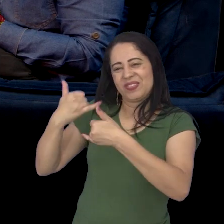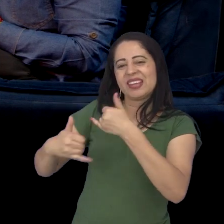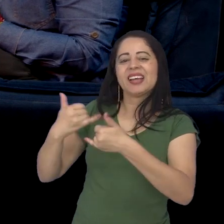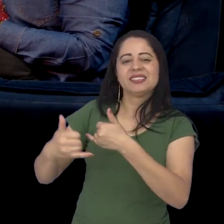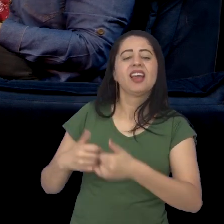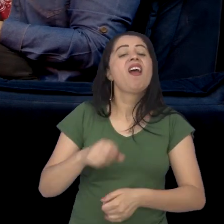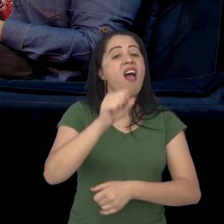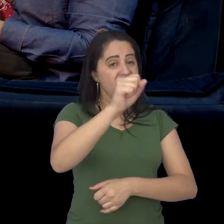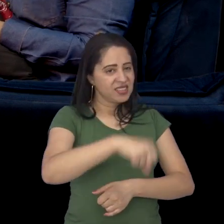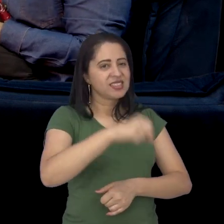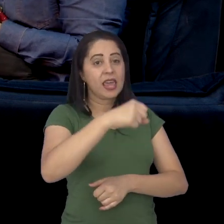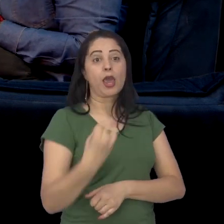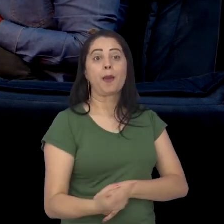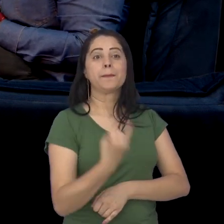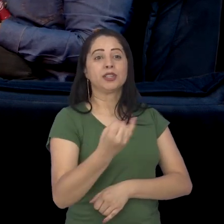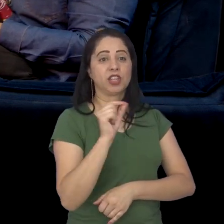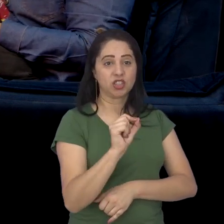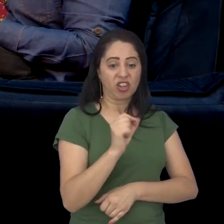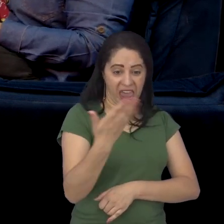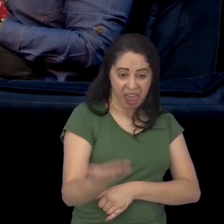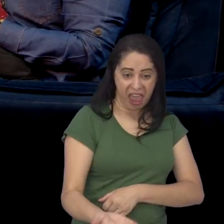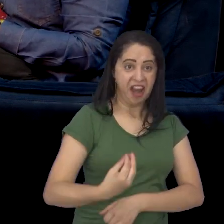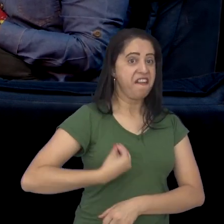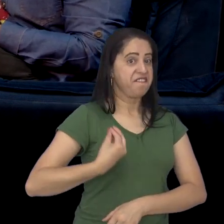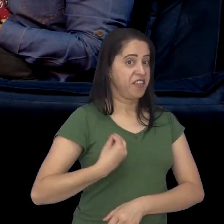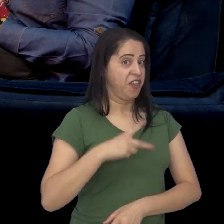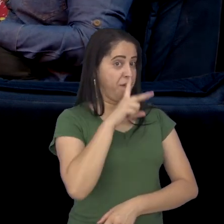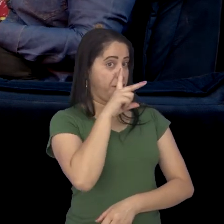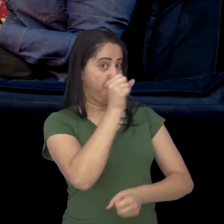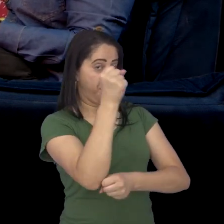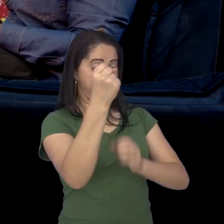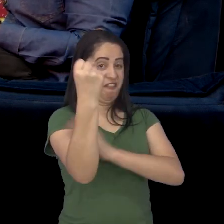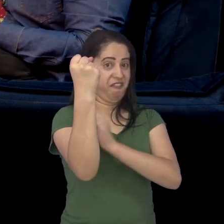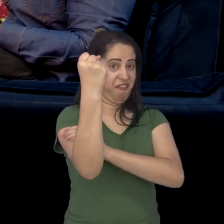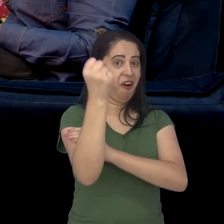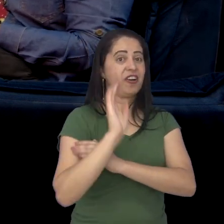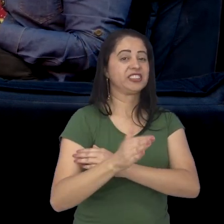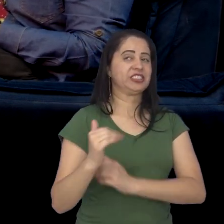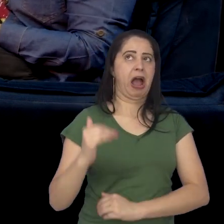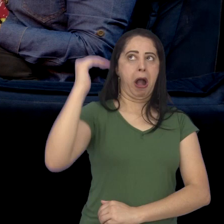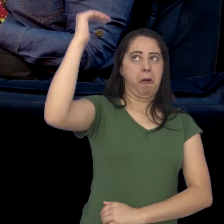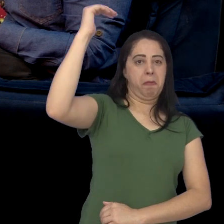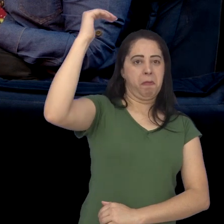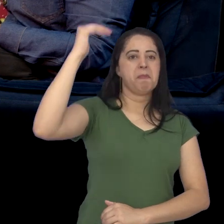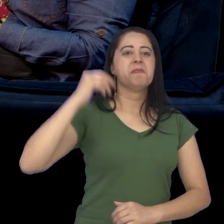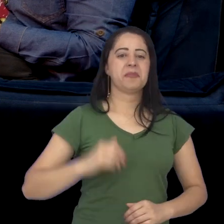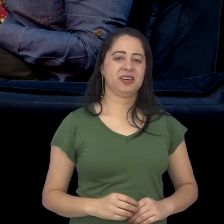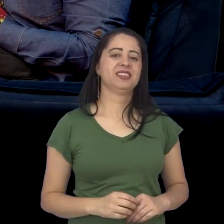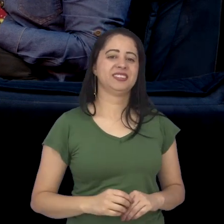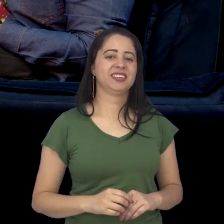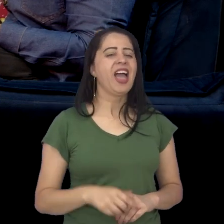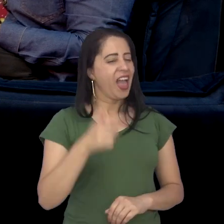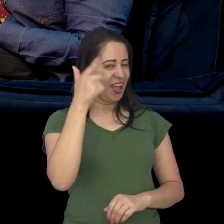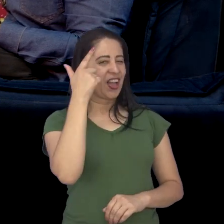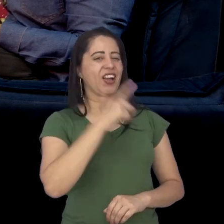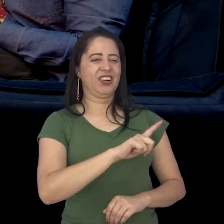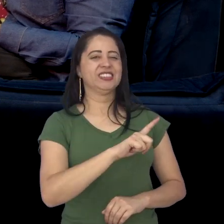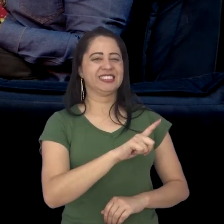O importante é que ele sobreviveu, tá aí firme, forte, é um homem grande. Ele